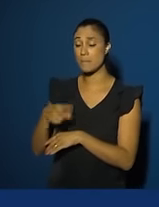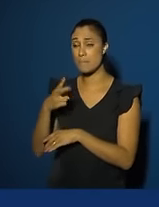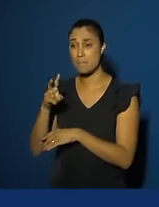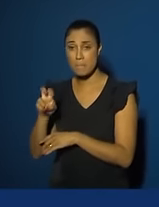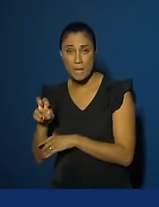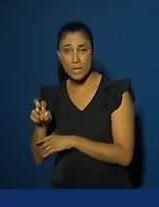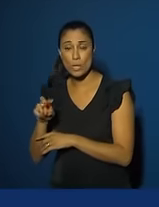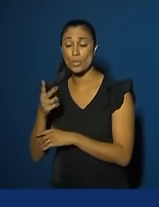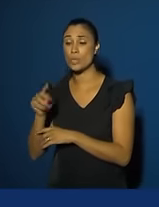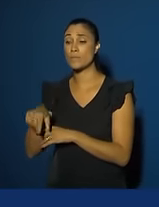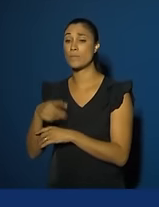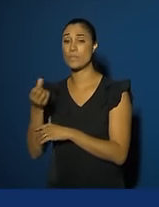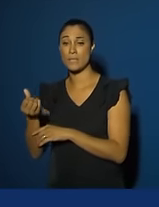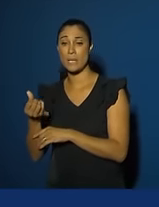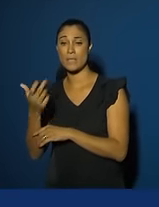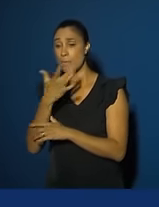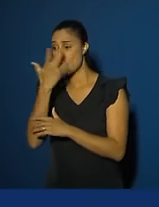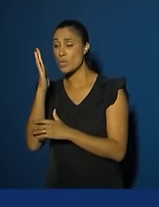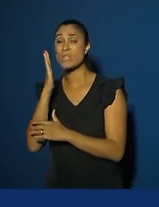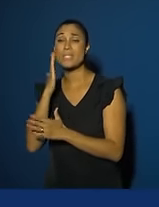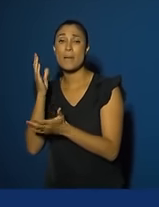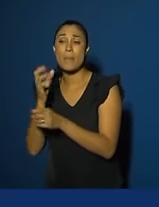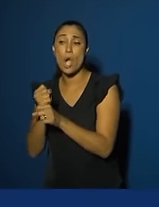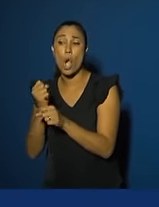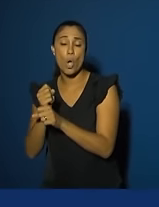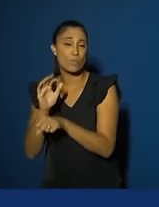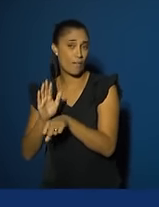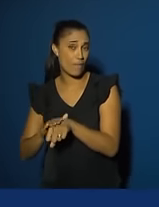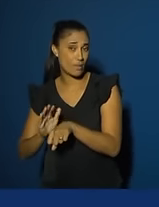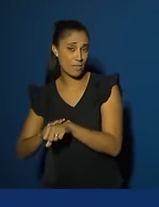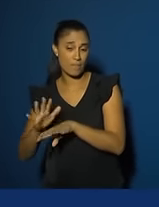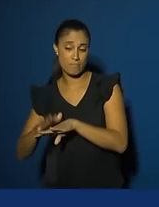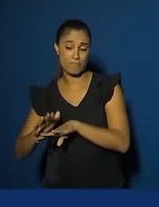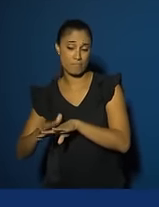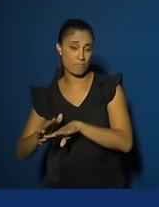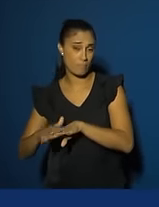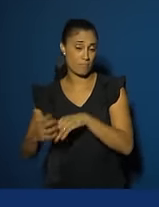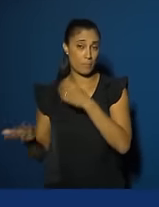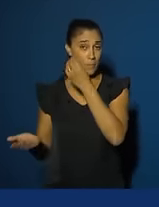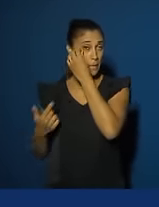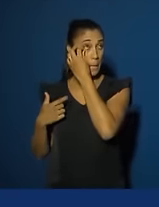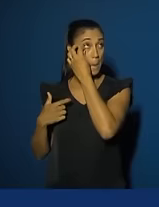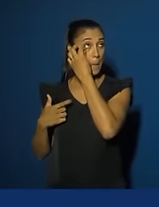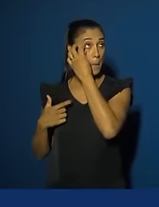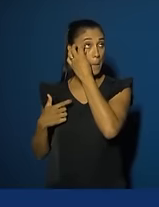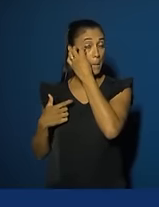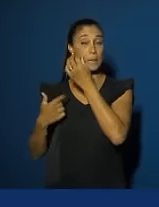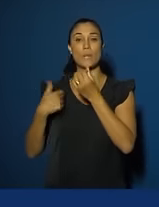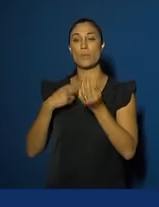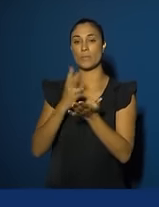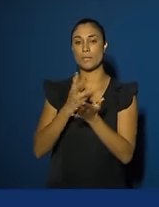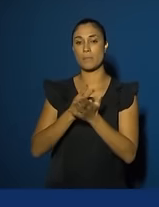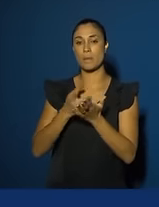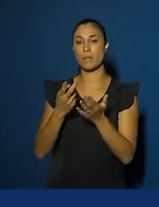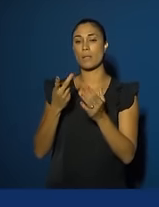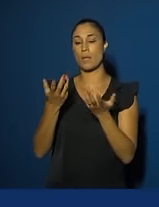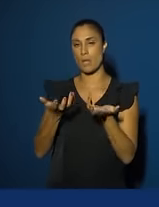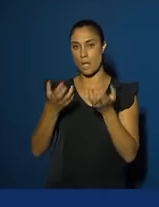2,6 gente que sabe fazer conta então eu sempre procuro respeitar